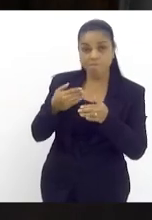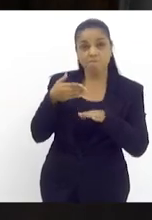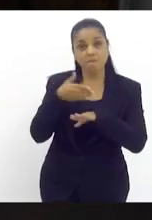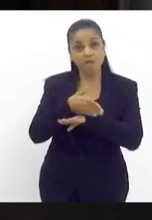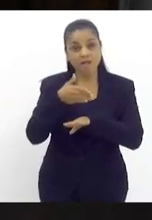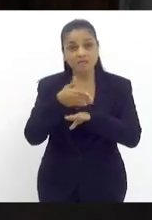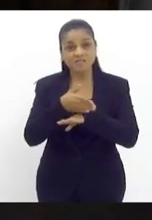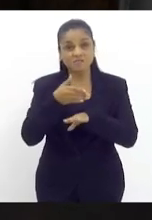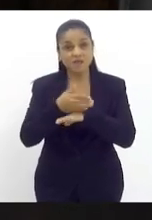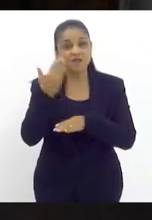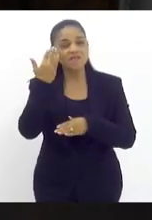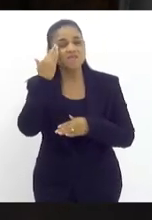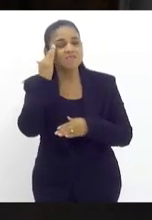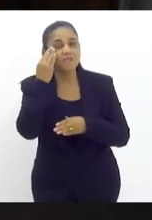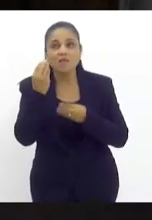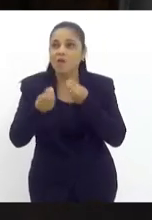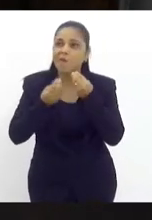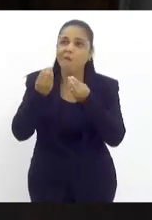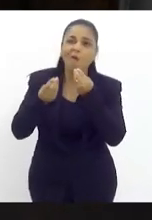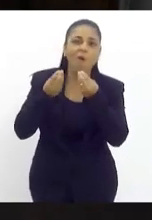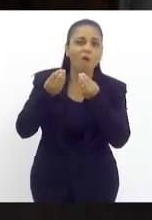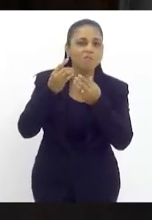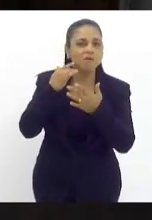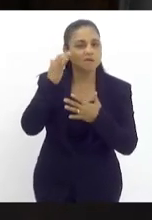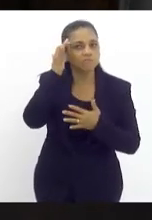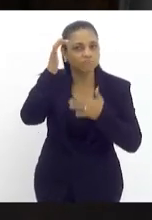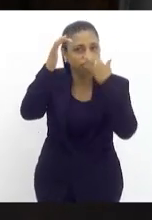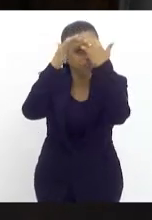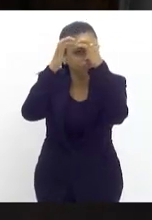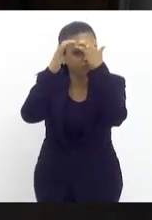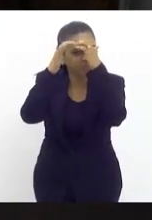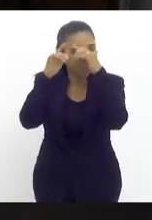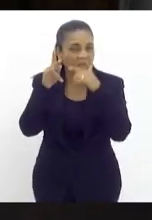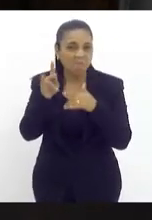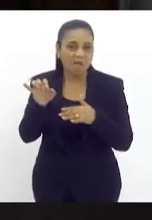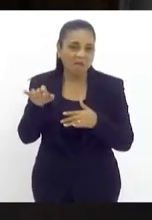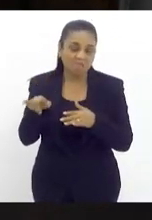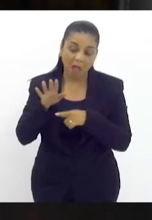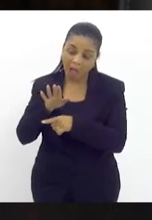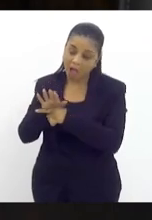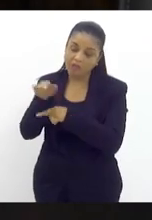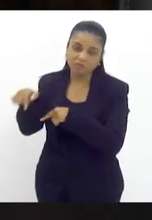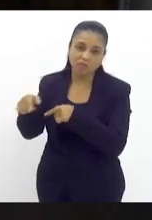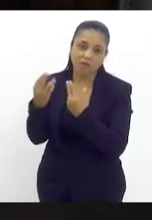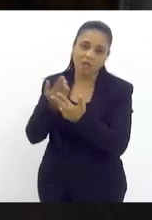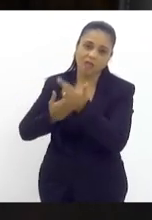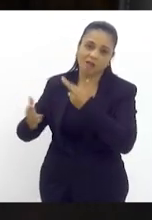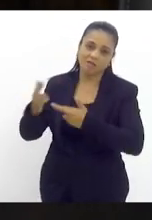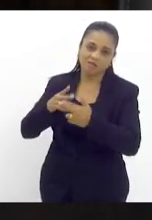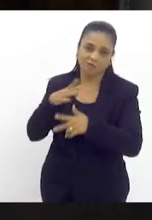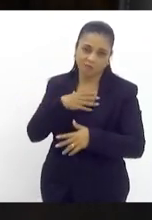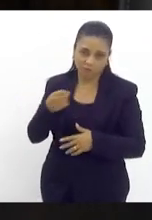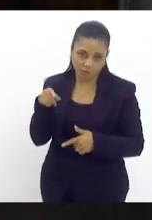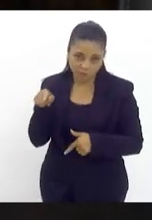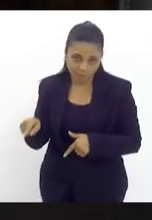minimamente entendendo o que se passa nessa cabeça, para poder ajudá-lo.